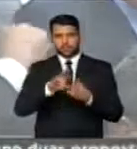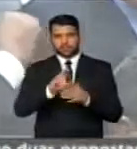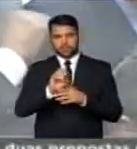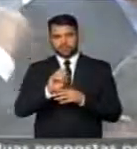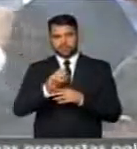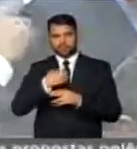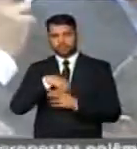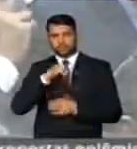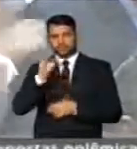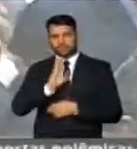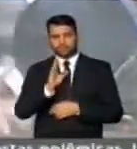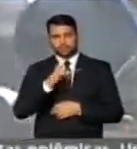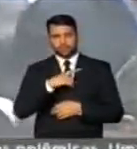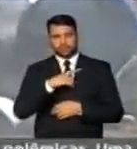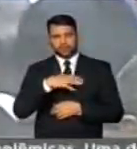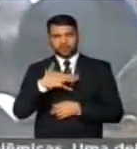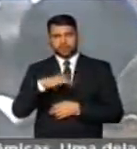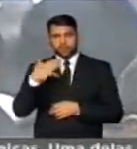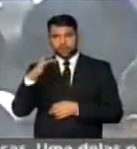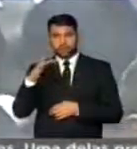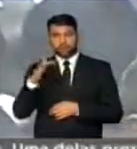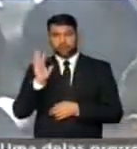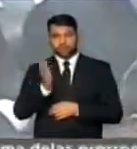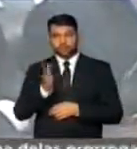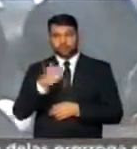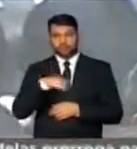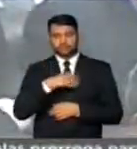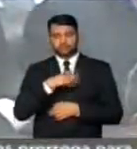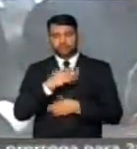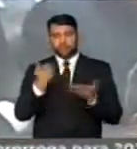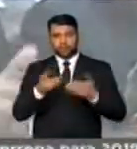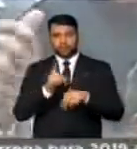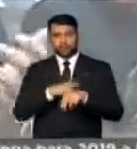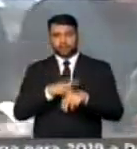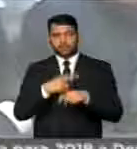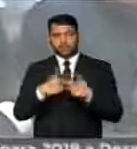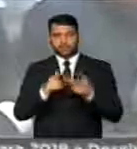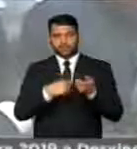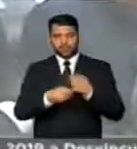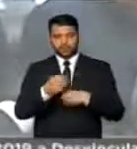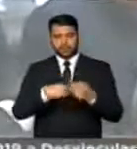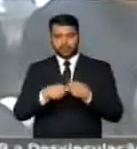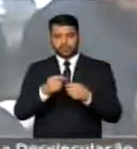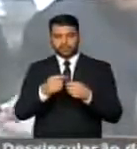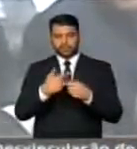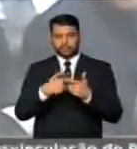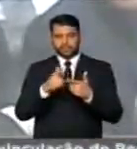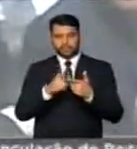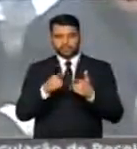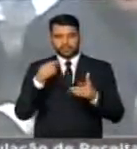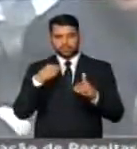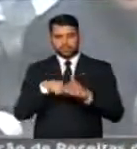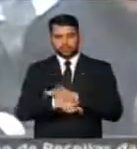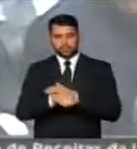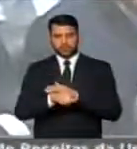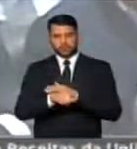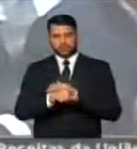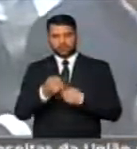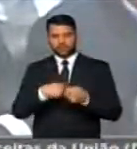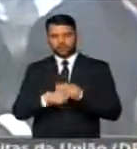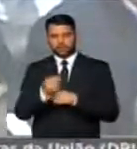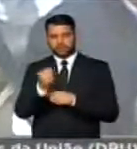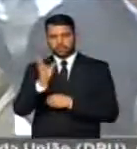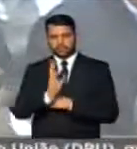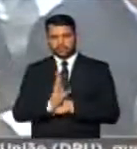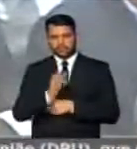tributária no nosso país, que já é bastante pesada, no meio de um ambiente de recessão econômica profundo que a economia